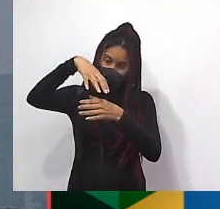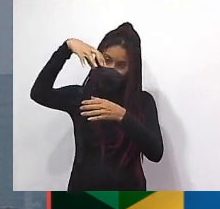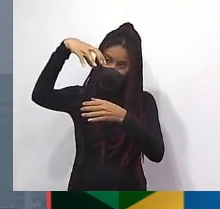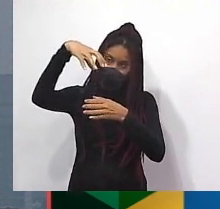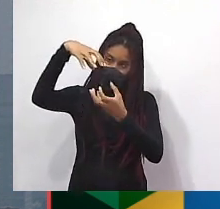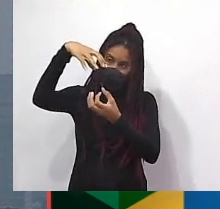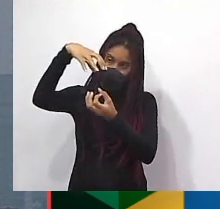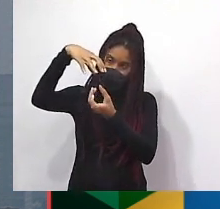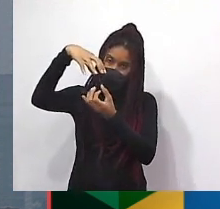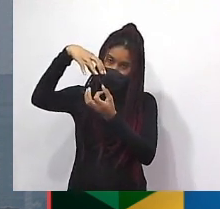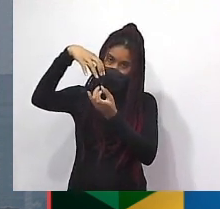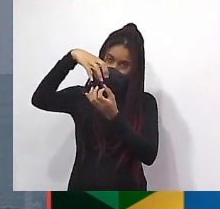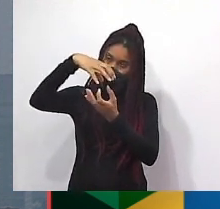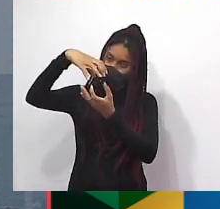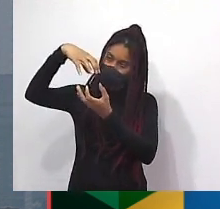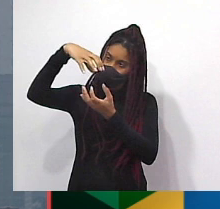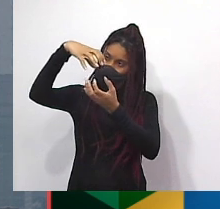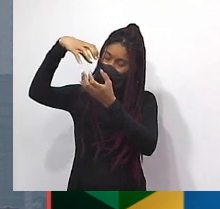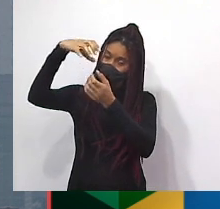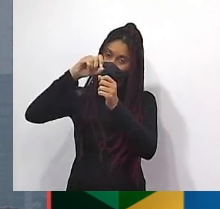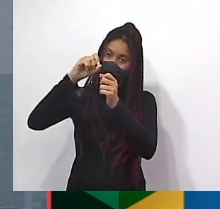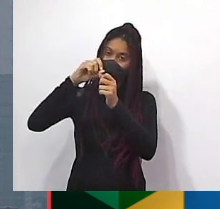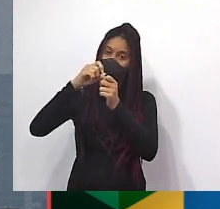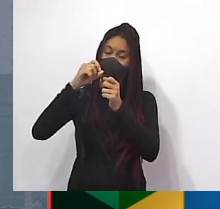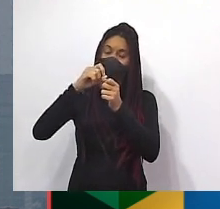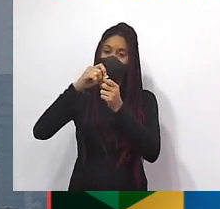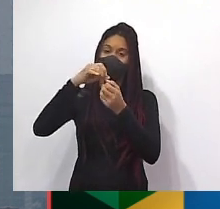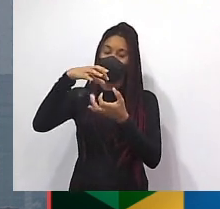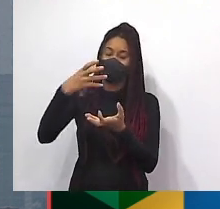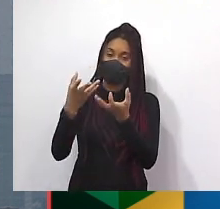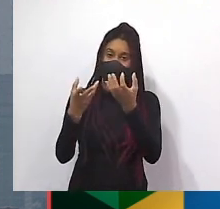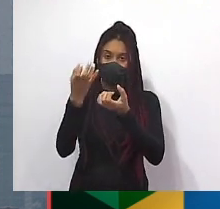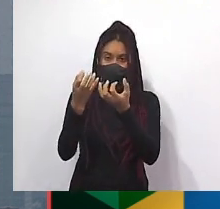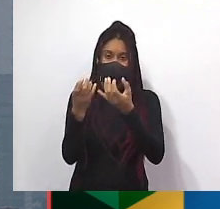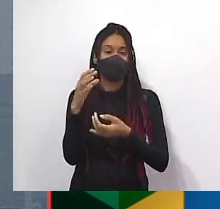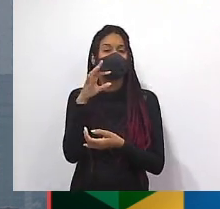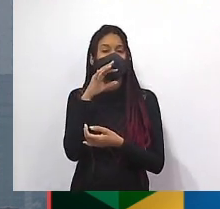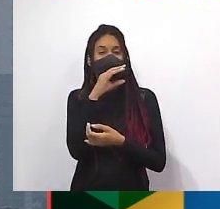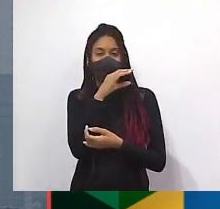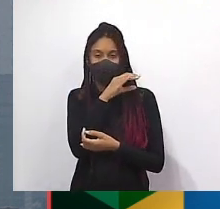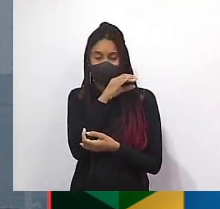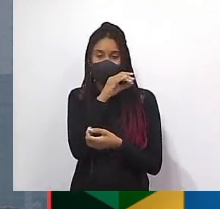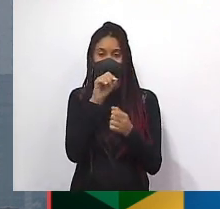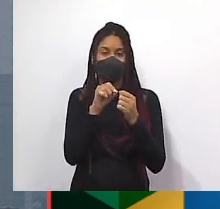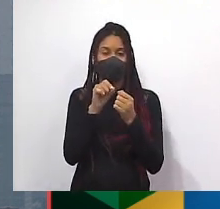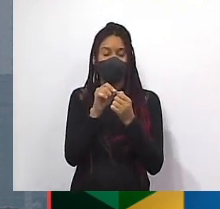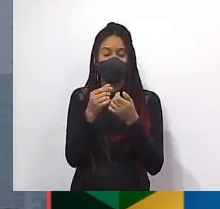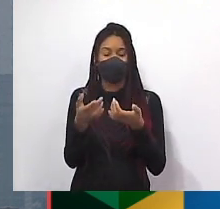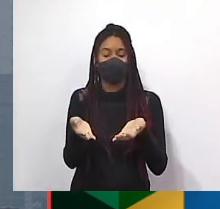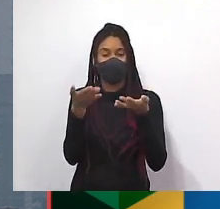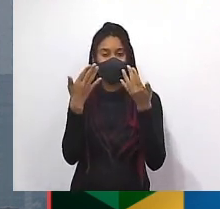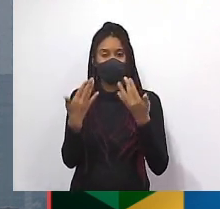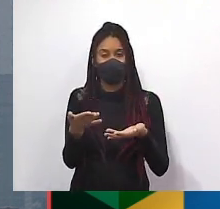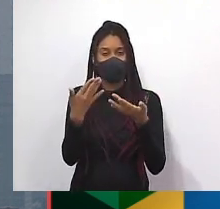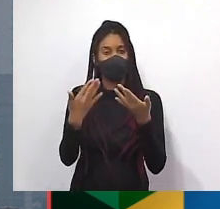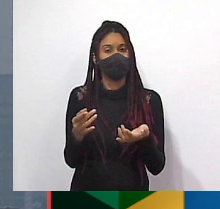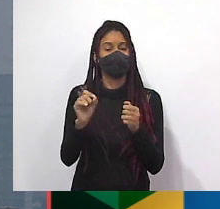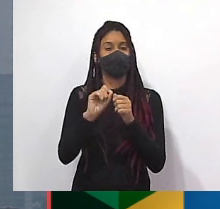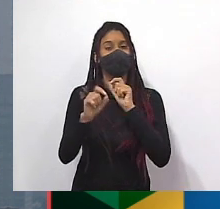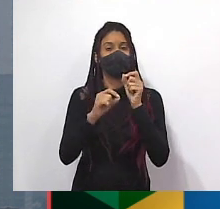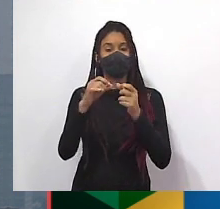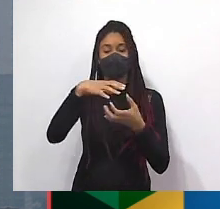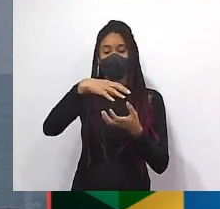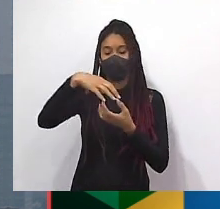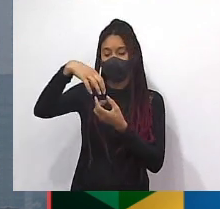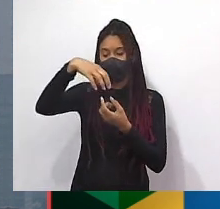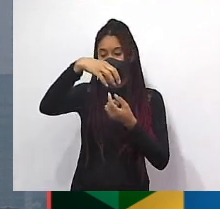ar, esse ar quente, né? Por estar mais leve, as partículas em maior movimentação, ele tende a